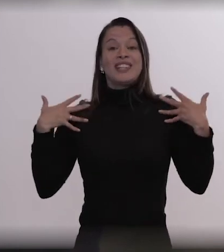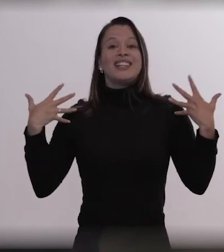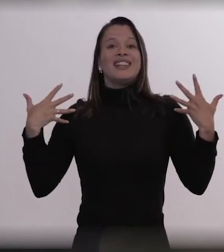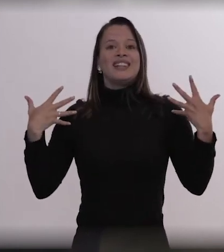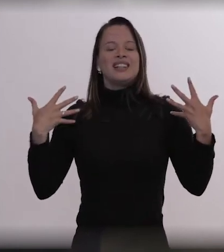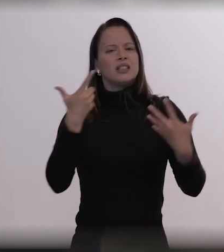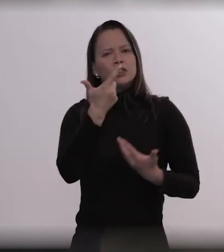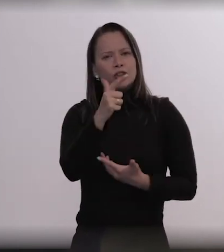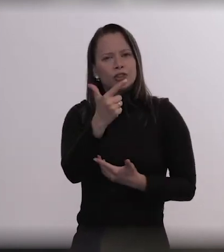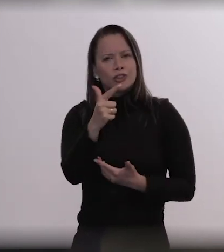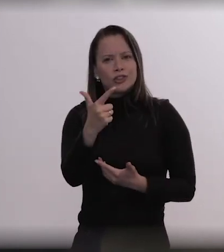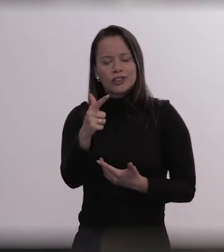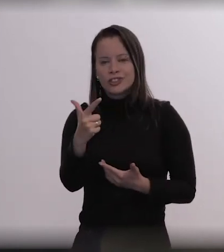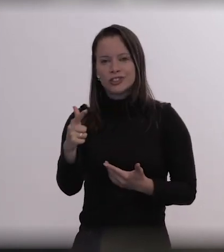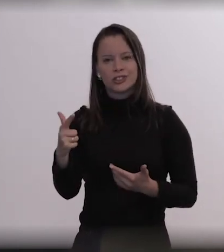a surpresa